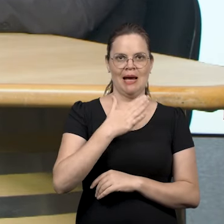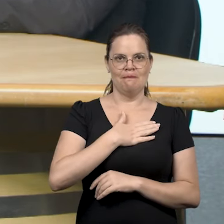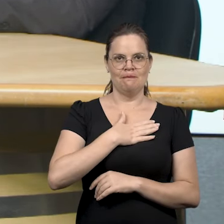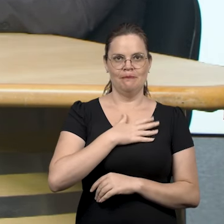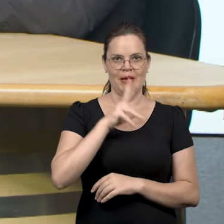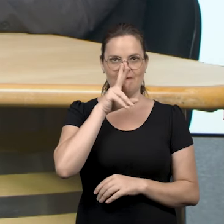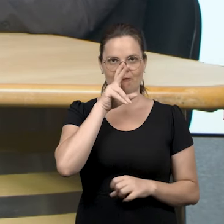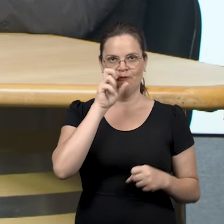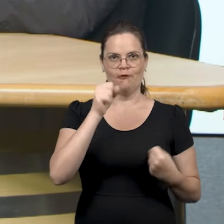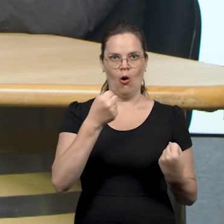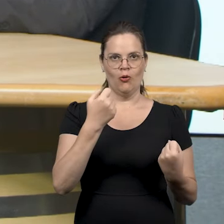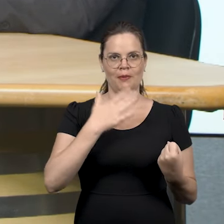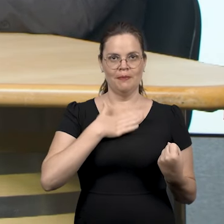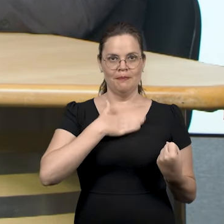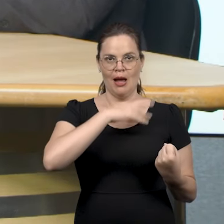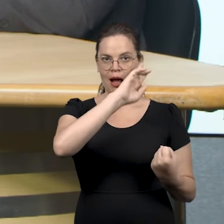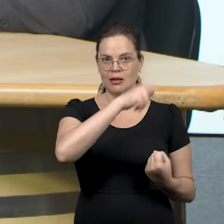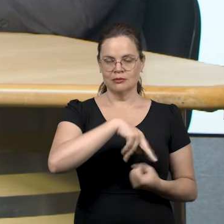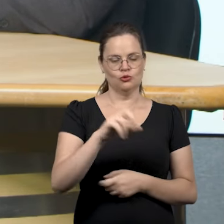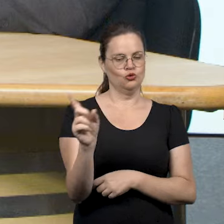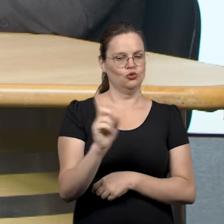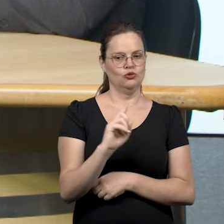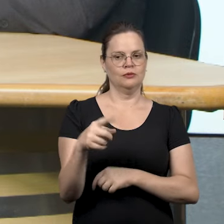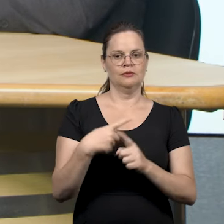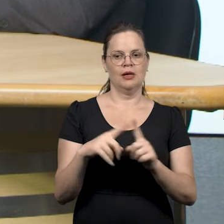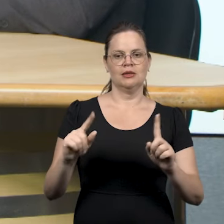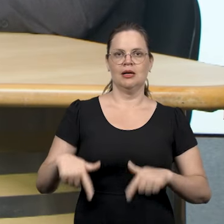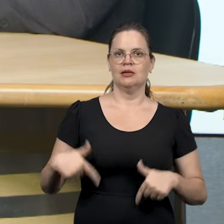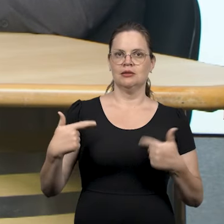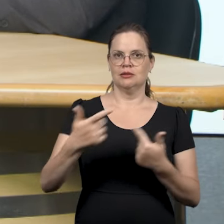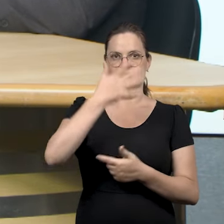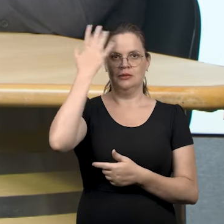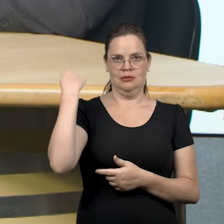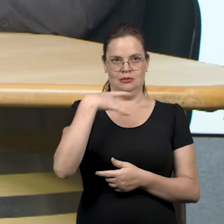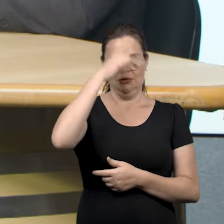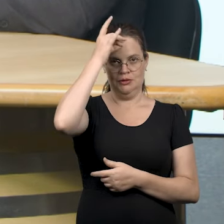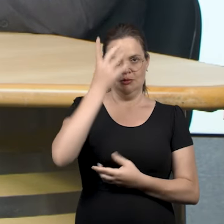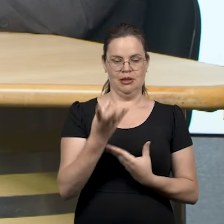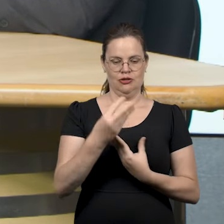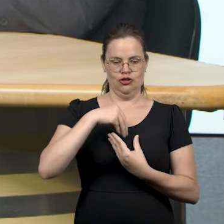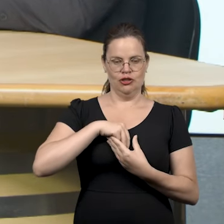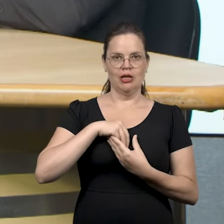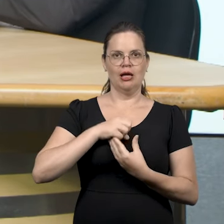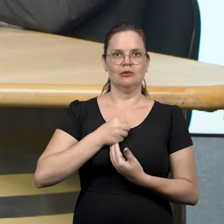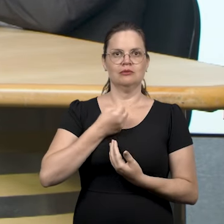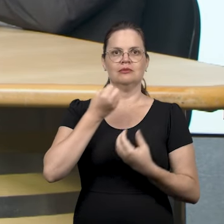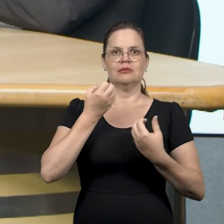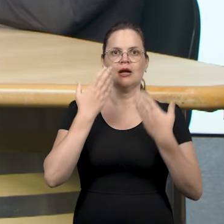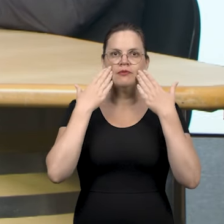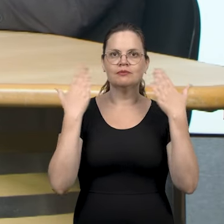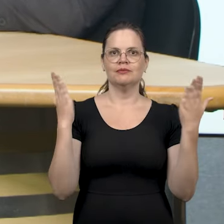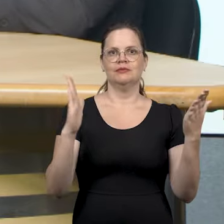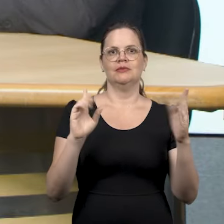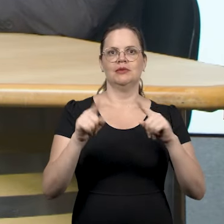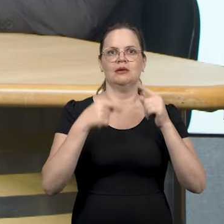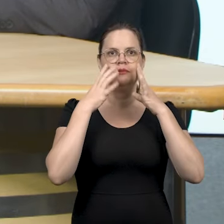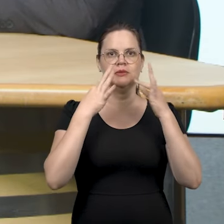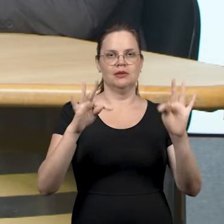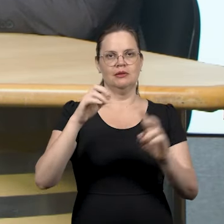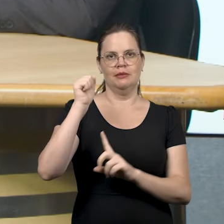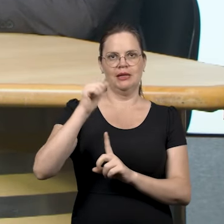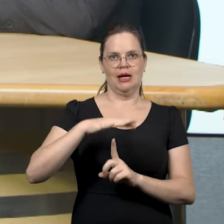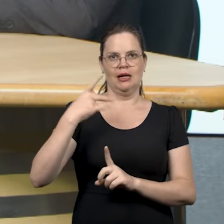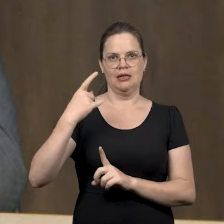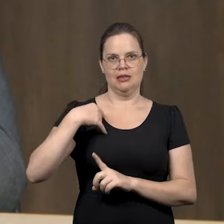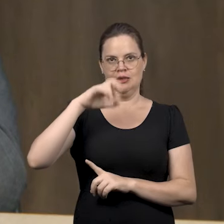razão, mas é uma operação do Espírito Santo. Ela vem de dentro para fora. Ela vem pela graça. Pela graça. Então, meus